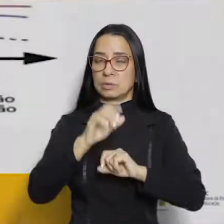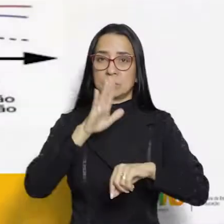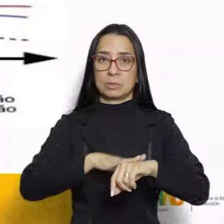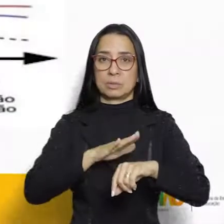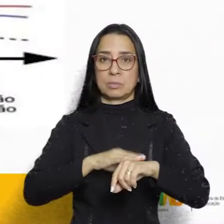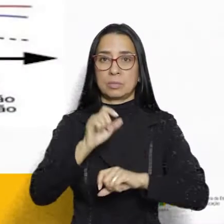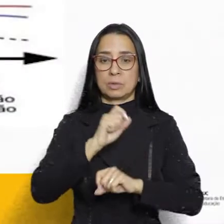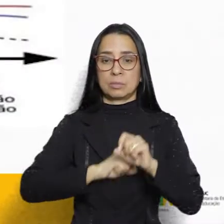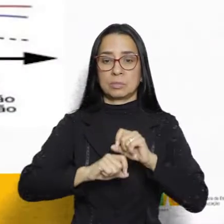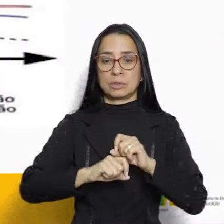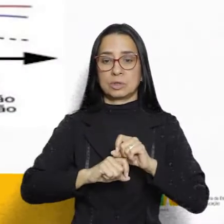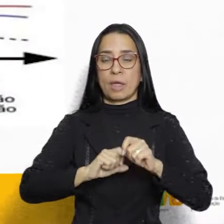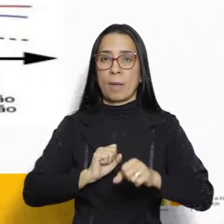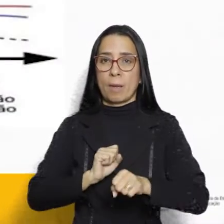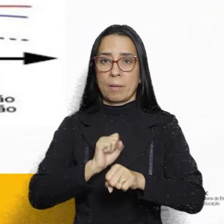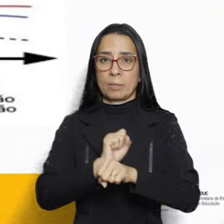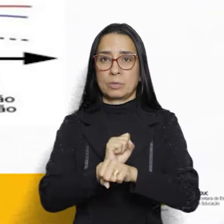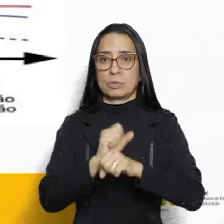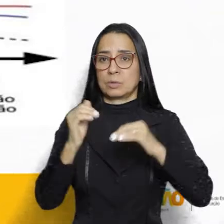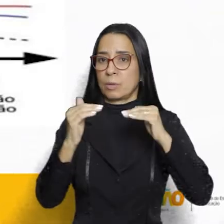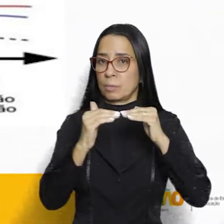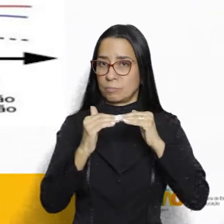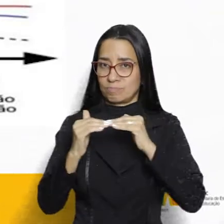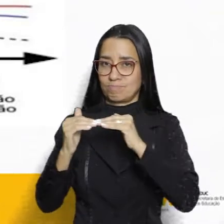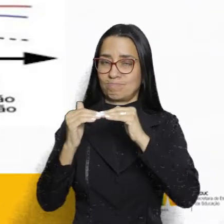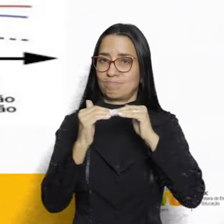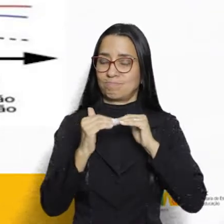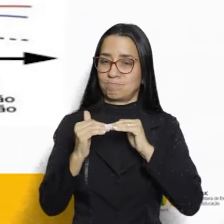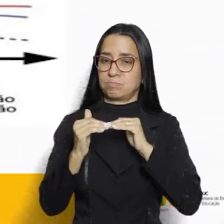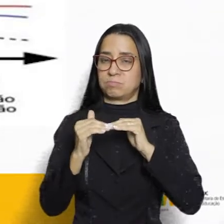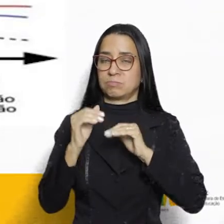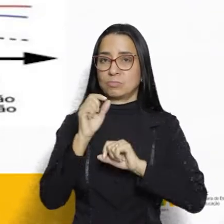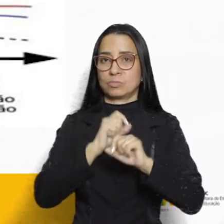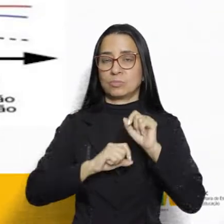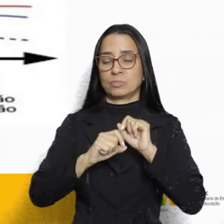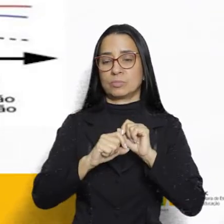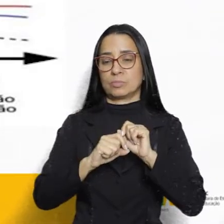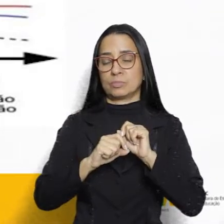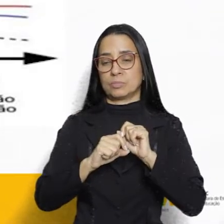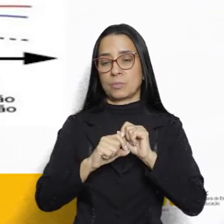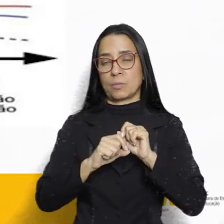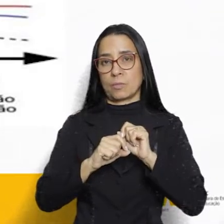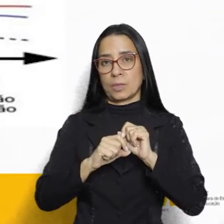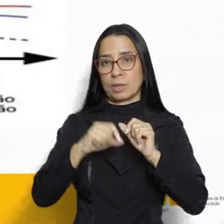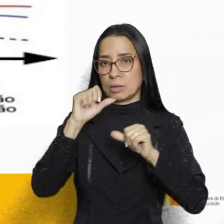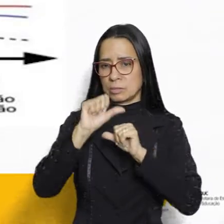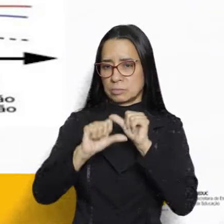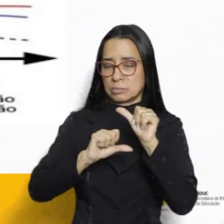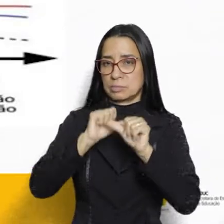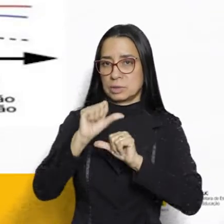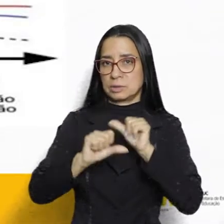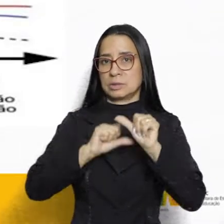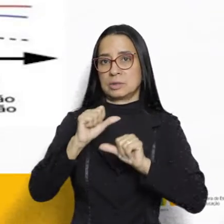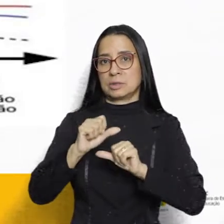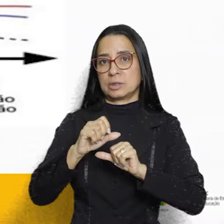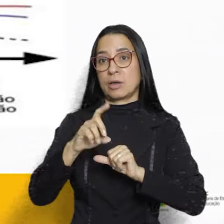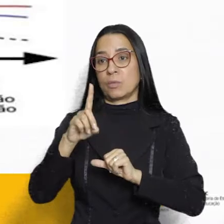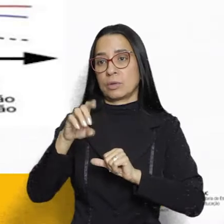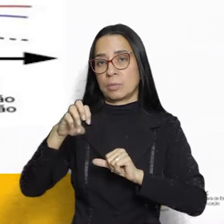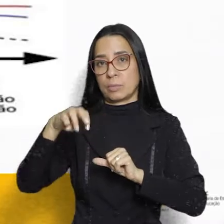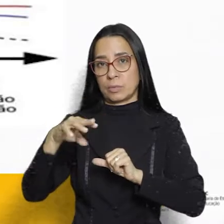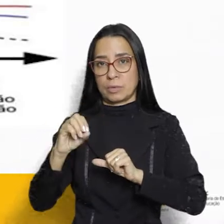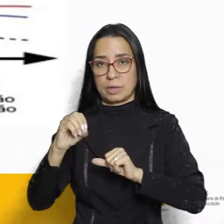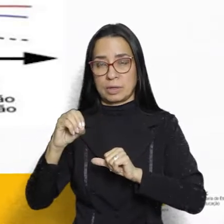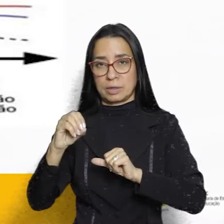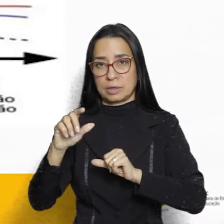de estabilização, né, da pirâmide, no caso, melhor dizendo, da transição demográfica, que quando nós vamos ter já